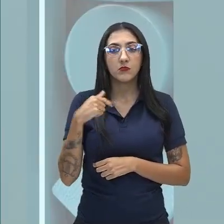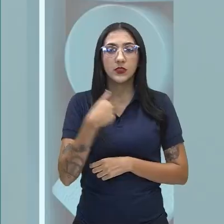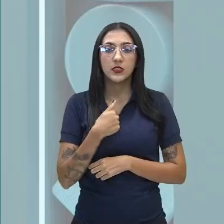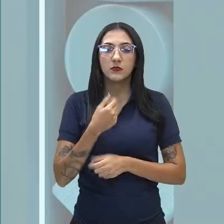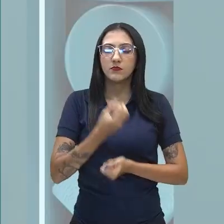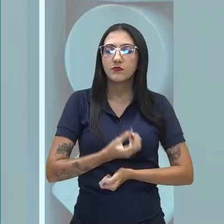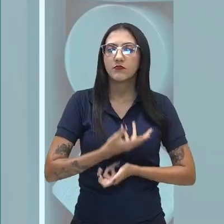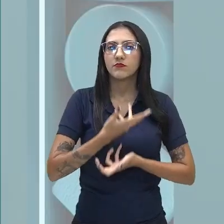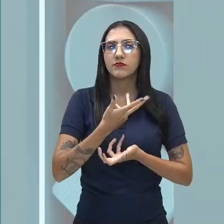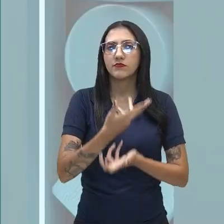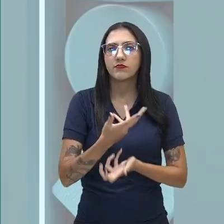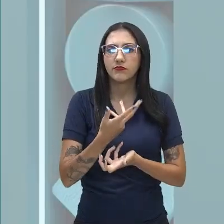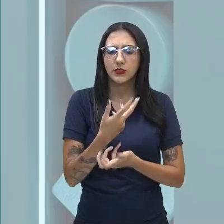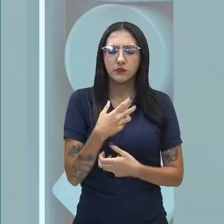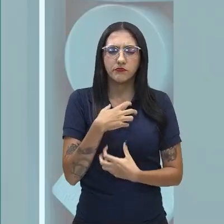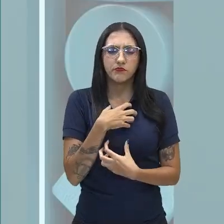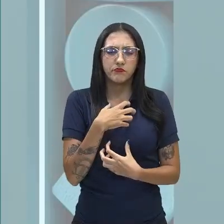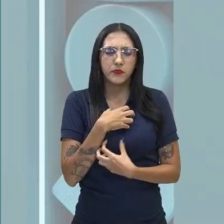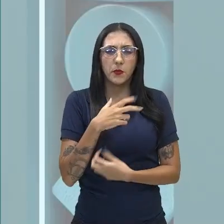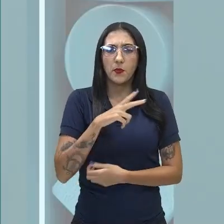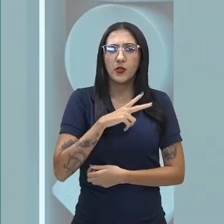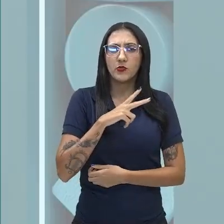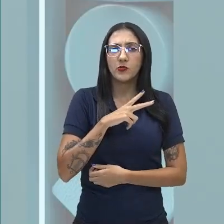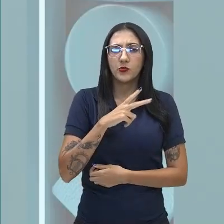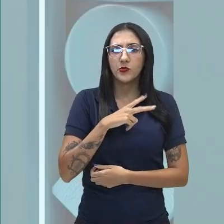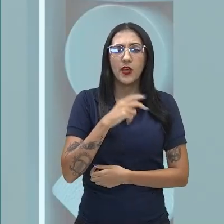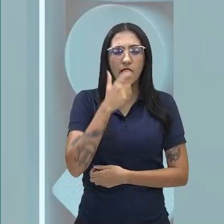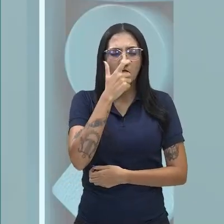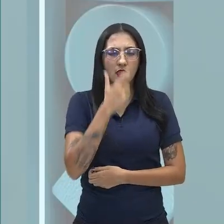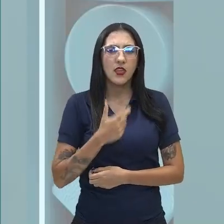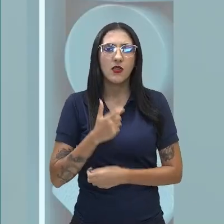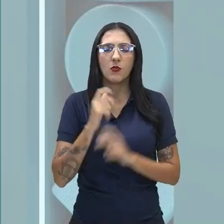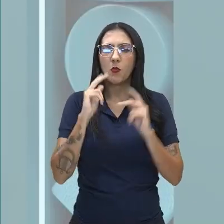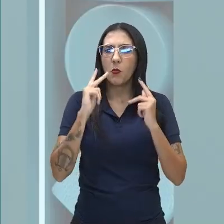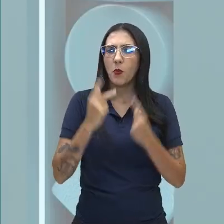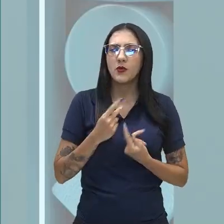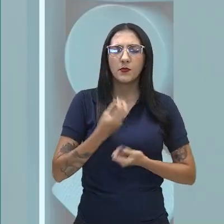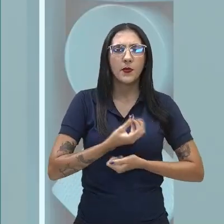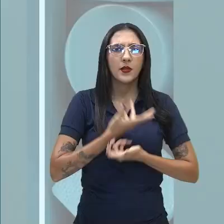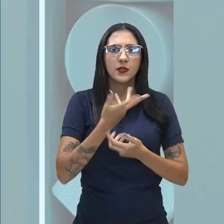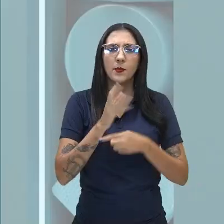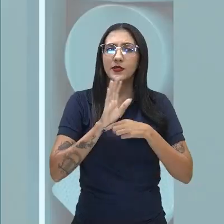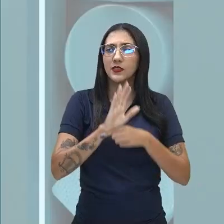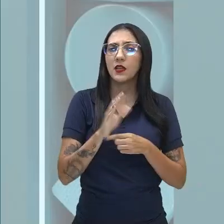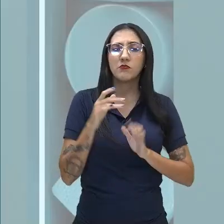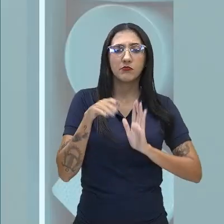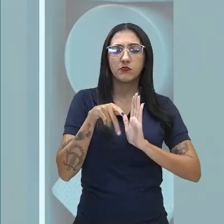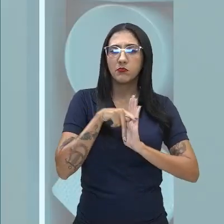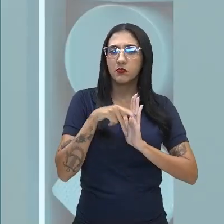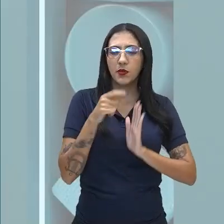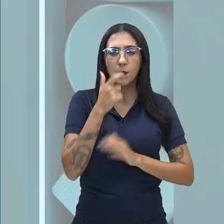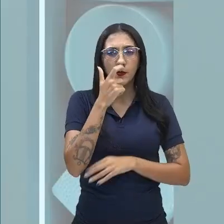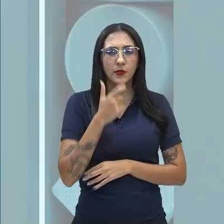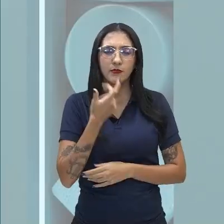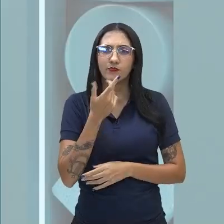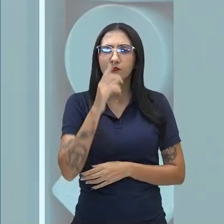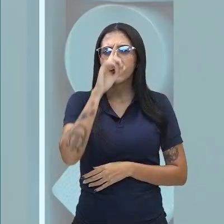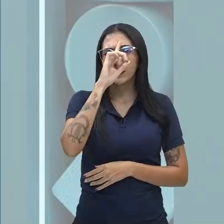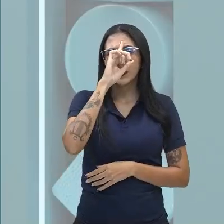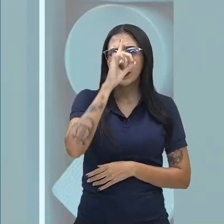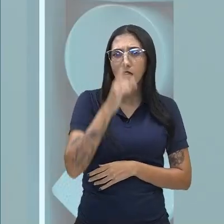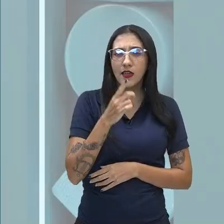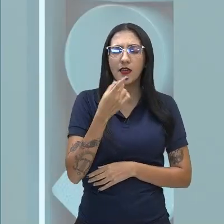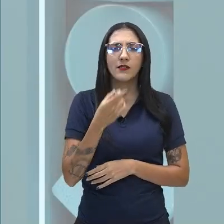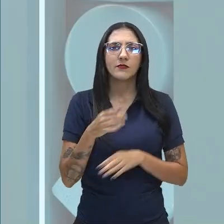meu eu interior, que eu possa, eu, ser humano, possa expressar as minhas ideias, as